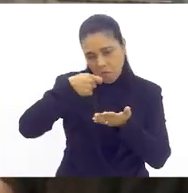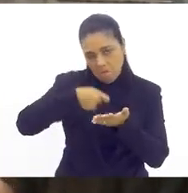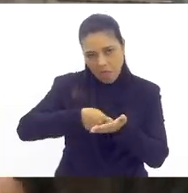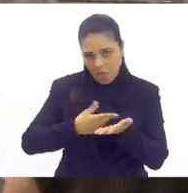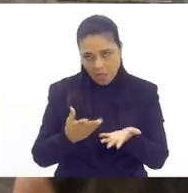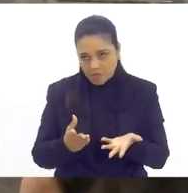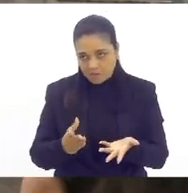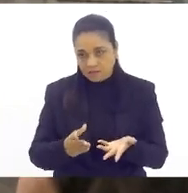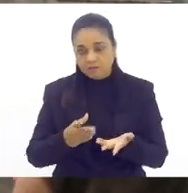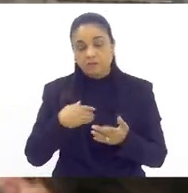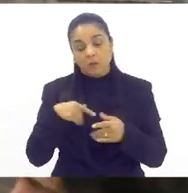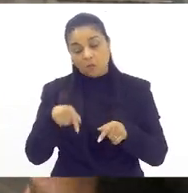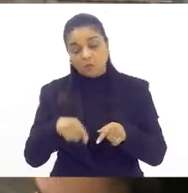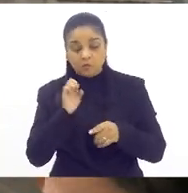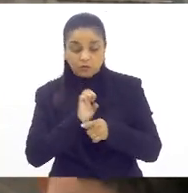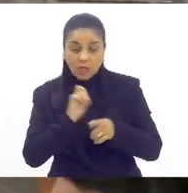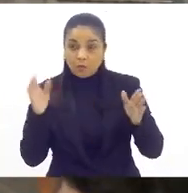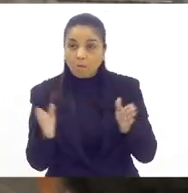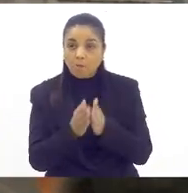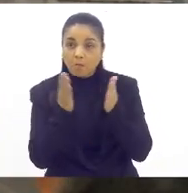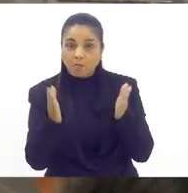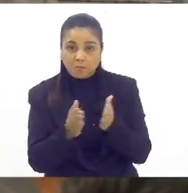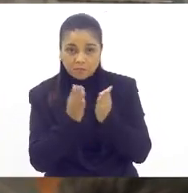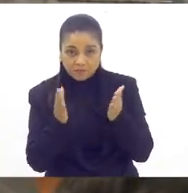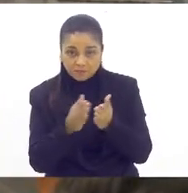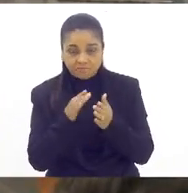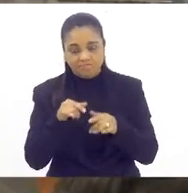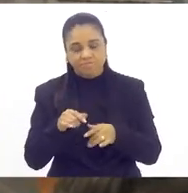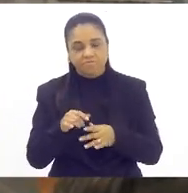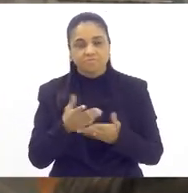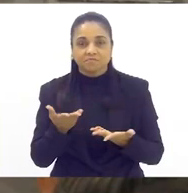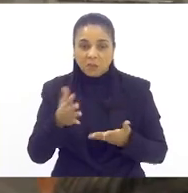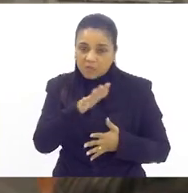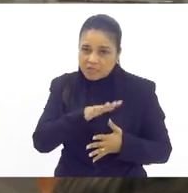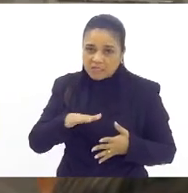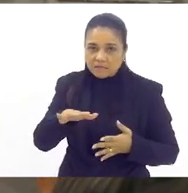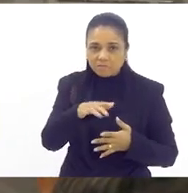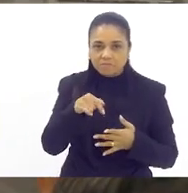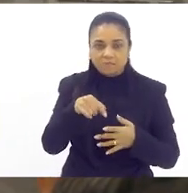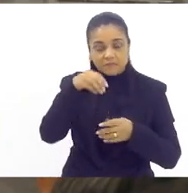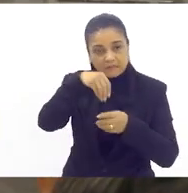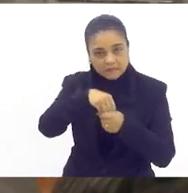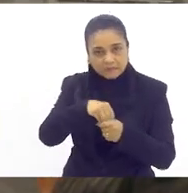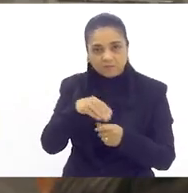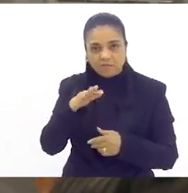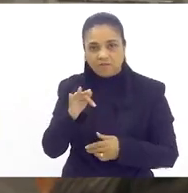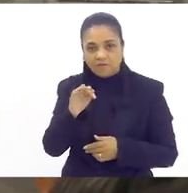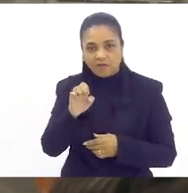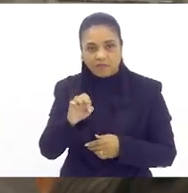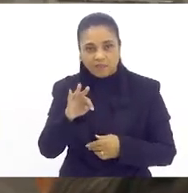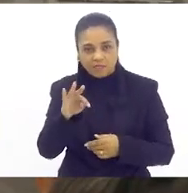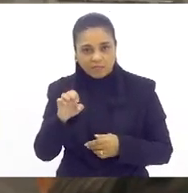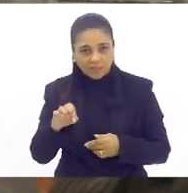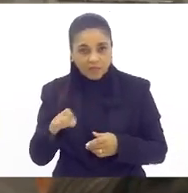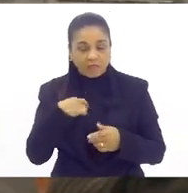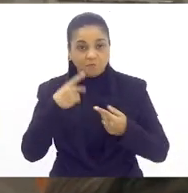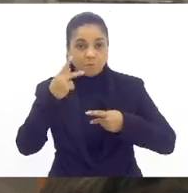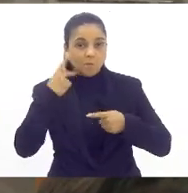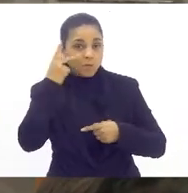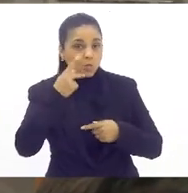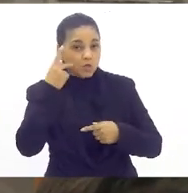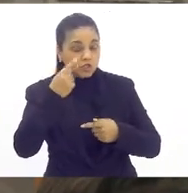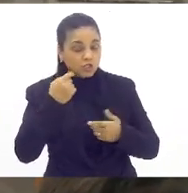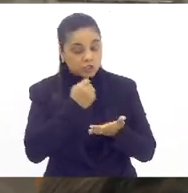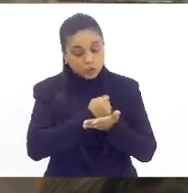empobrecia e nesse contexto dentro da Faetec foi implementado uma política de